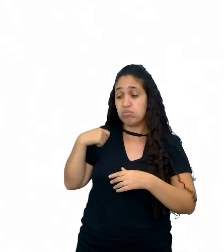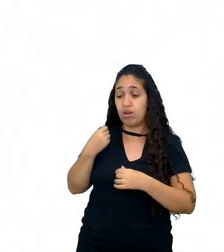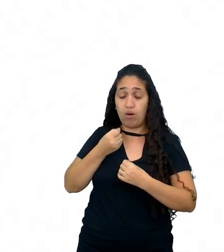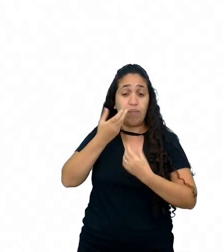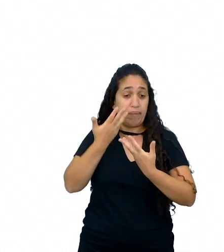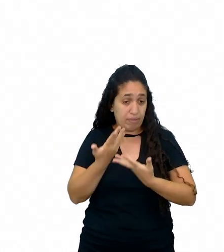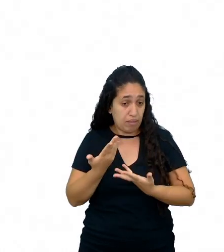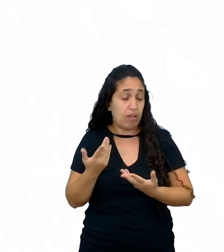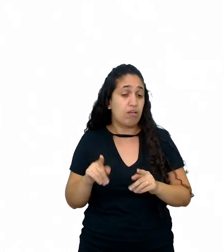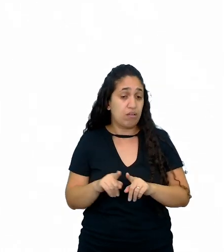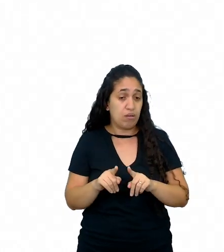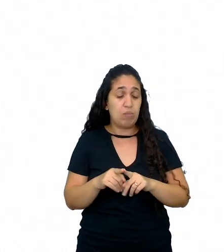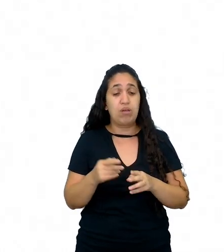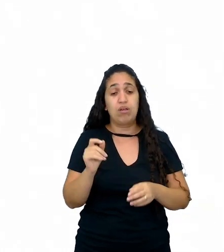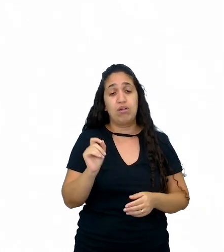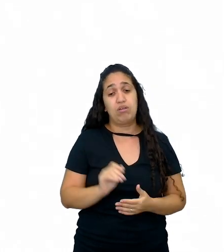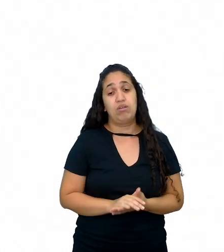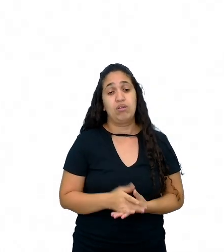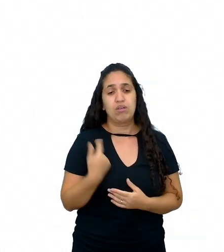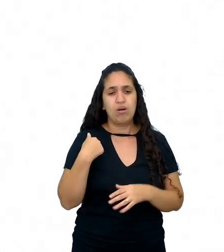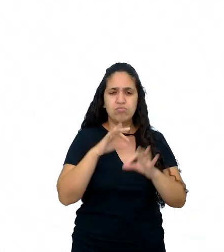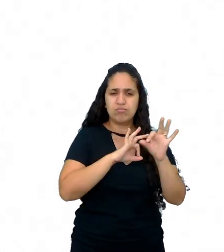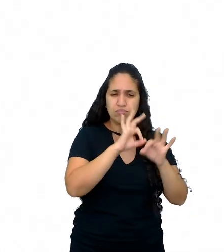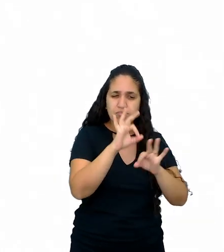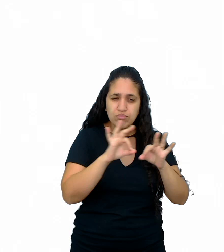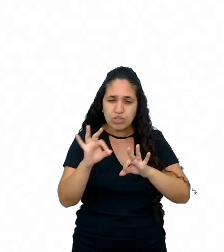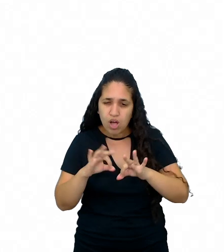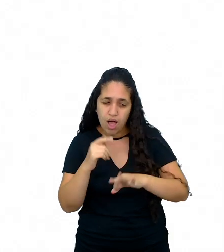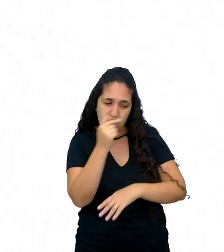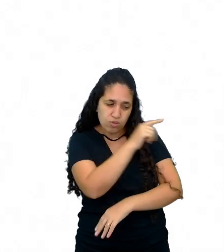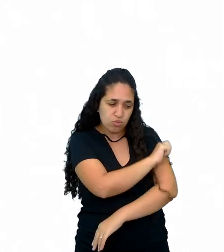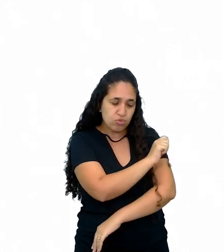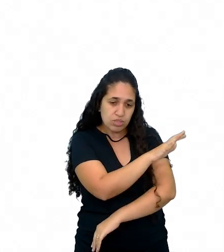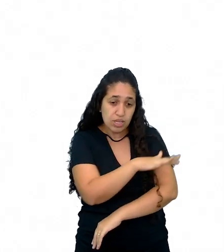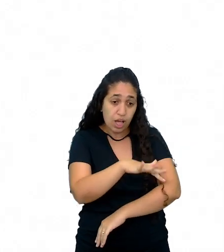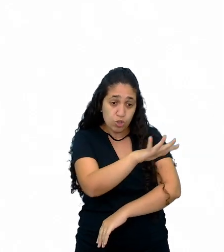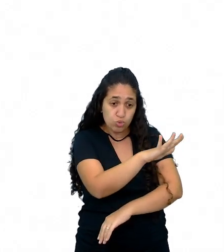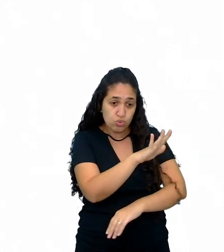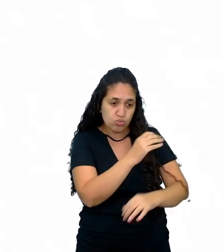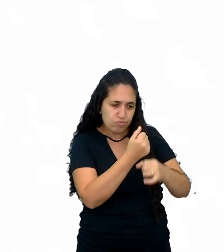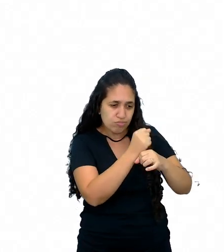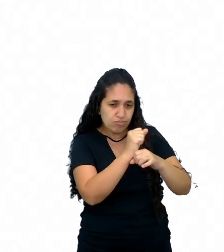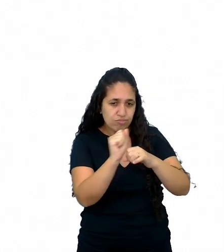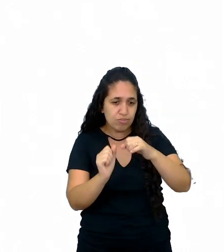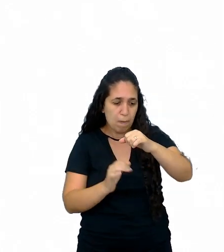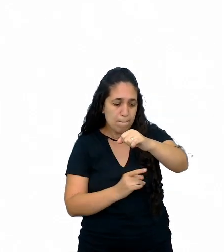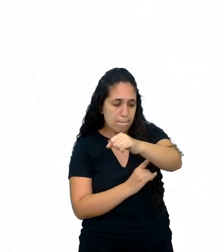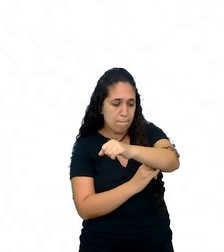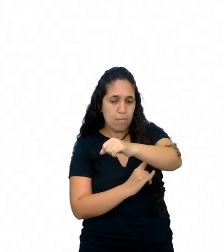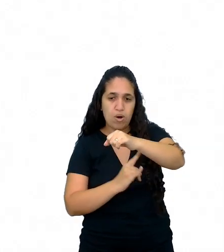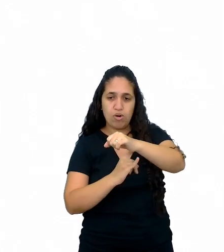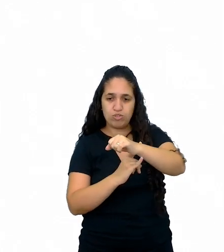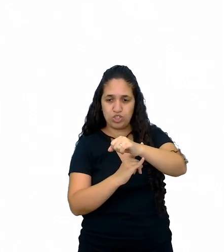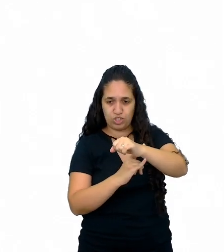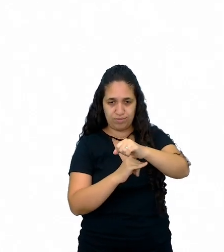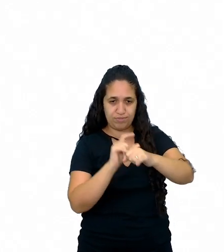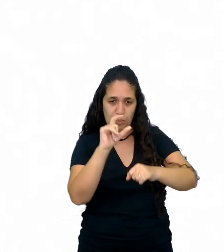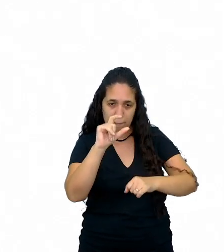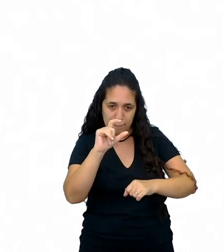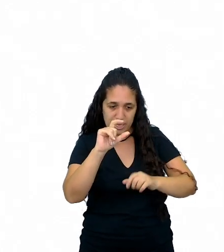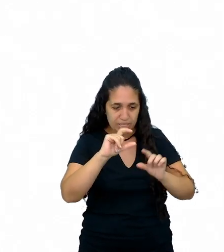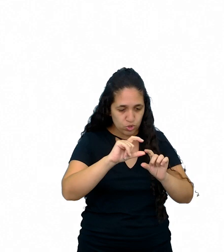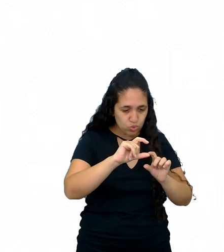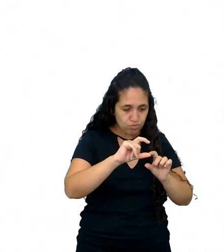eu fiz um projeto e os alunos construíram pontes com palitos, né, com a treliça